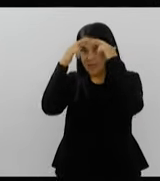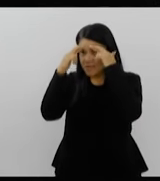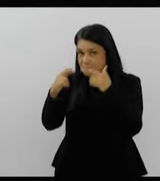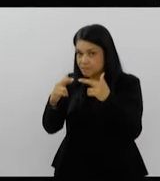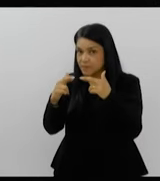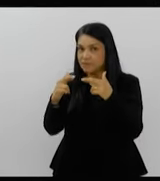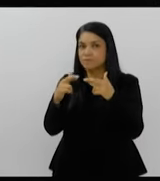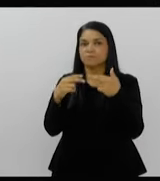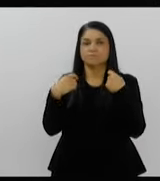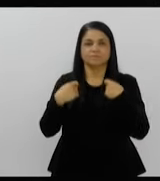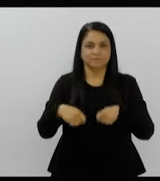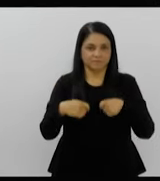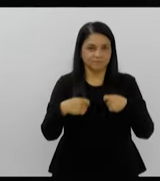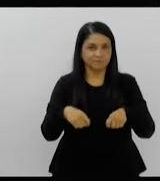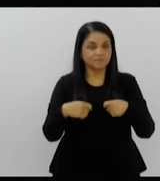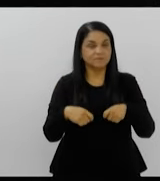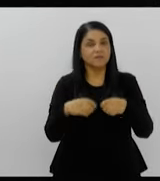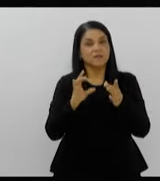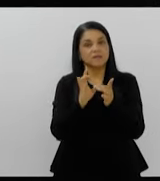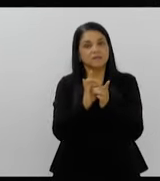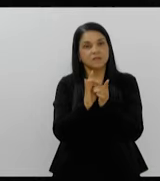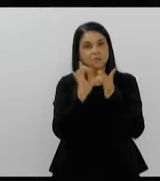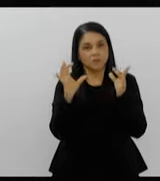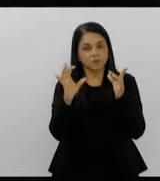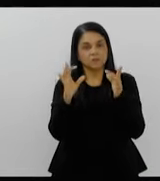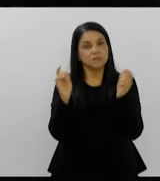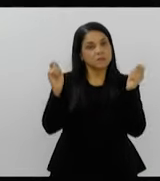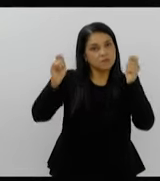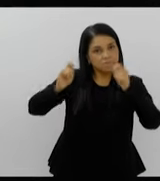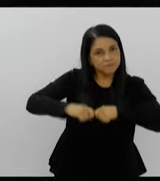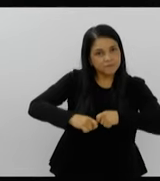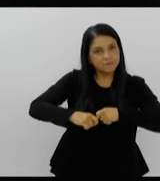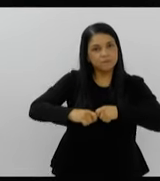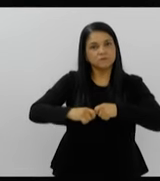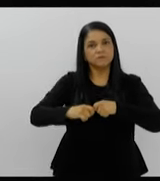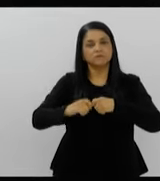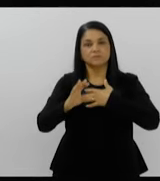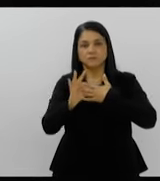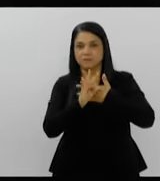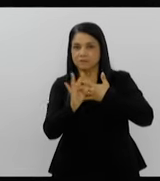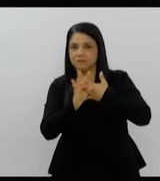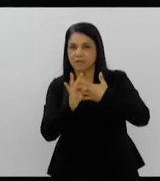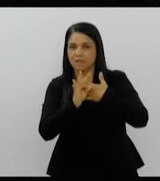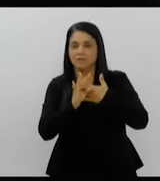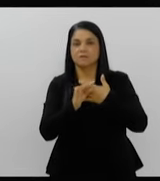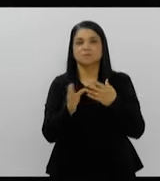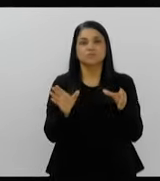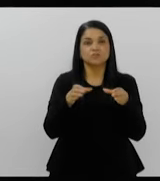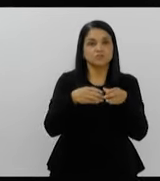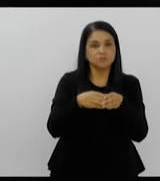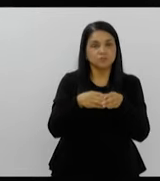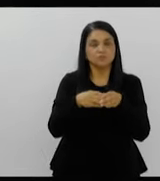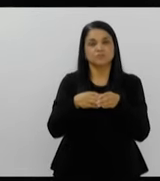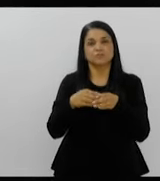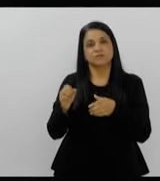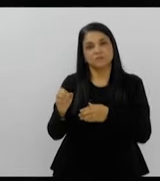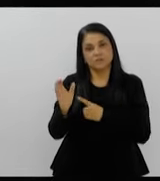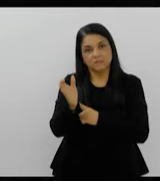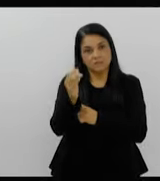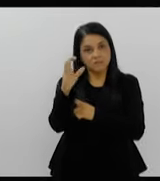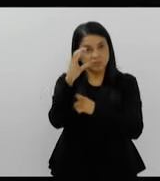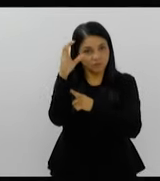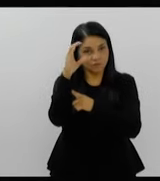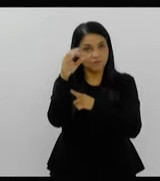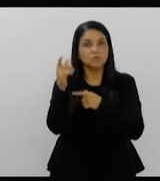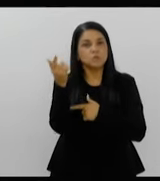também à democracia e à capacidade técnica dos pares da comunidade científica que nós